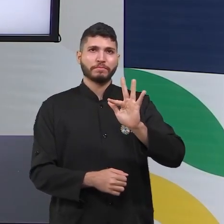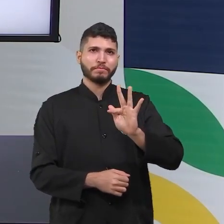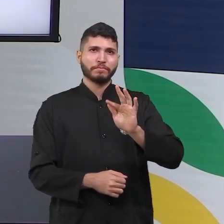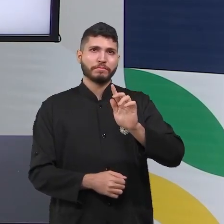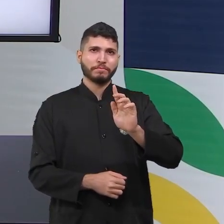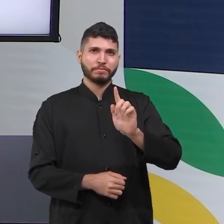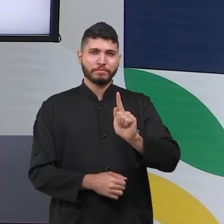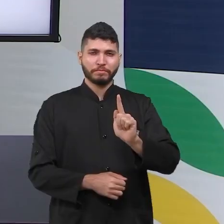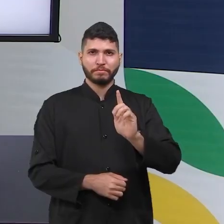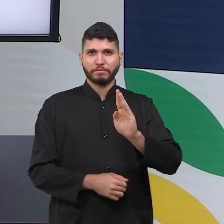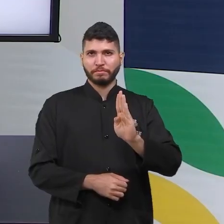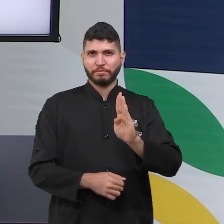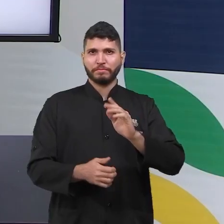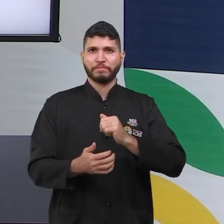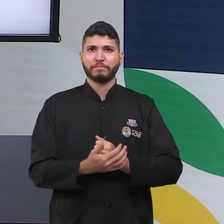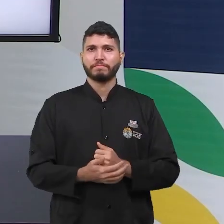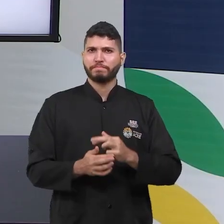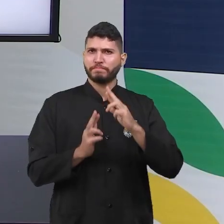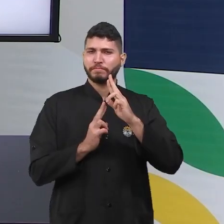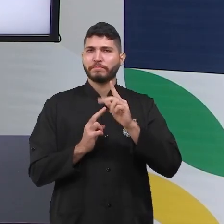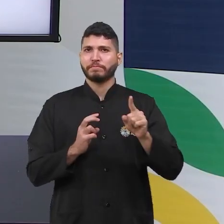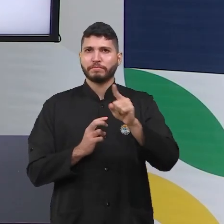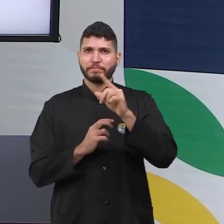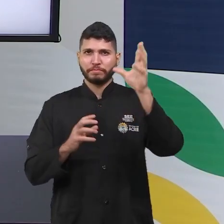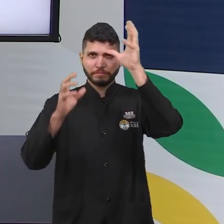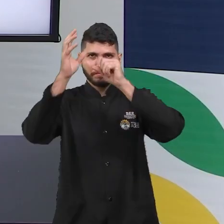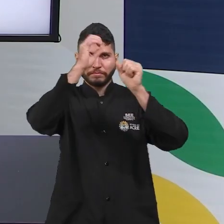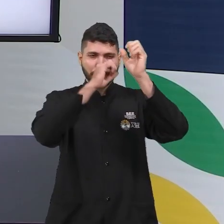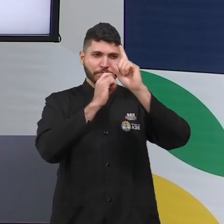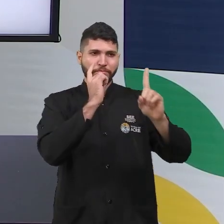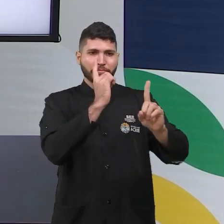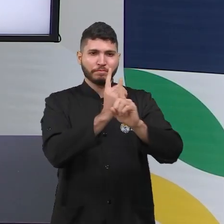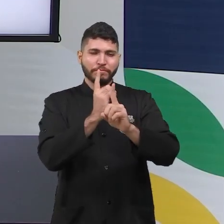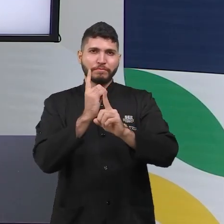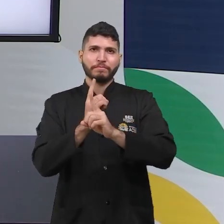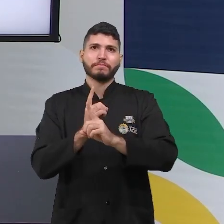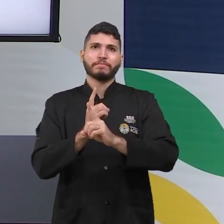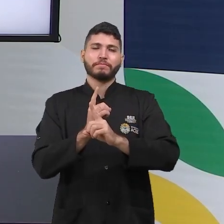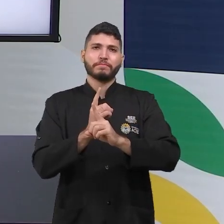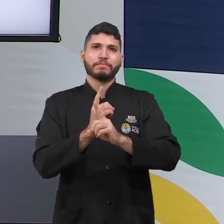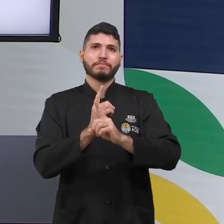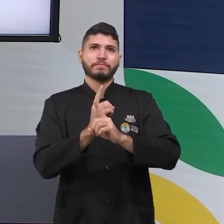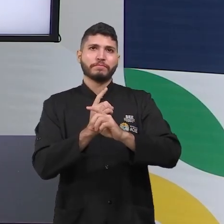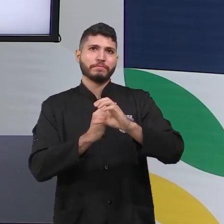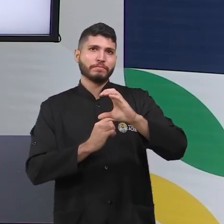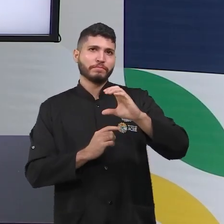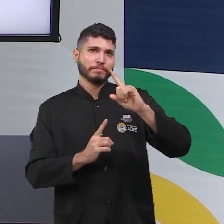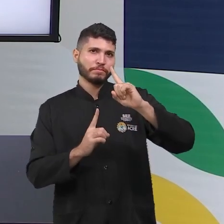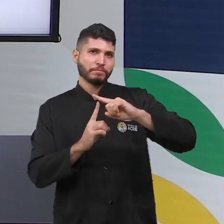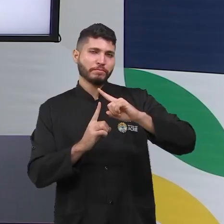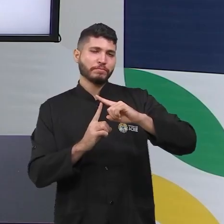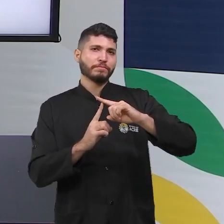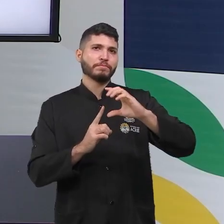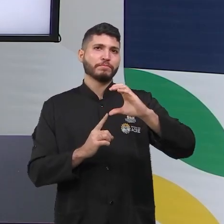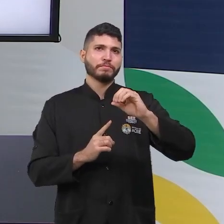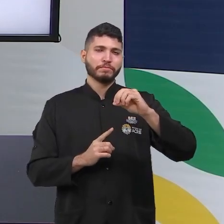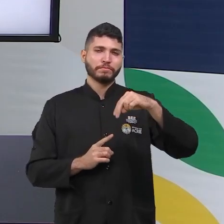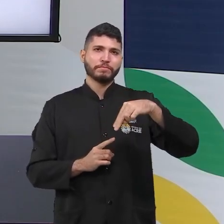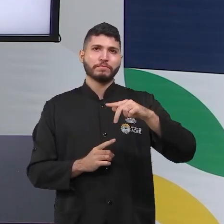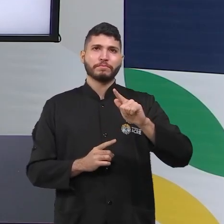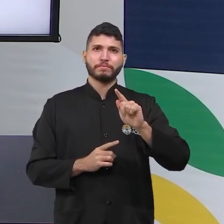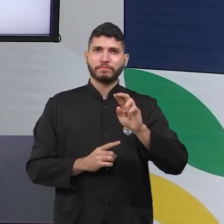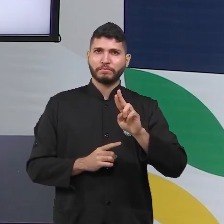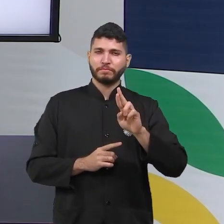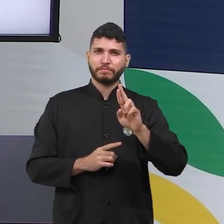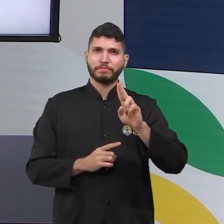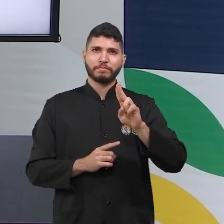espero que na aula de hoje você aprenda como identificar casos de congruência e você possa